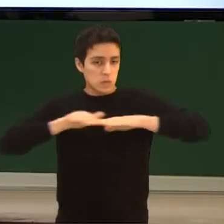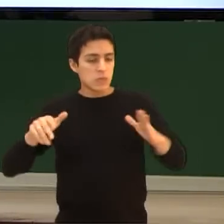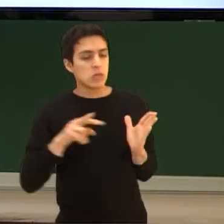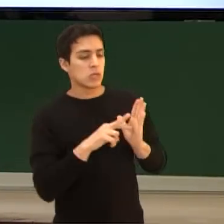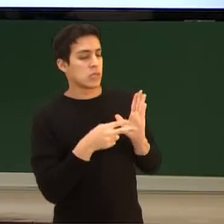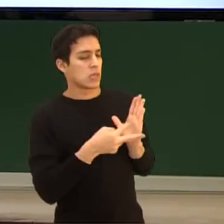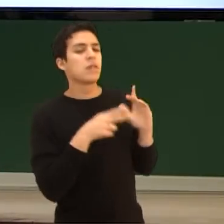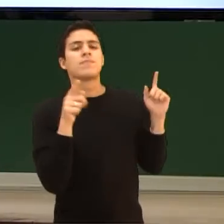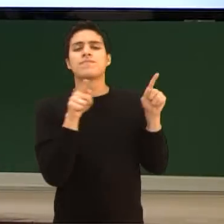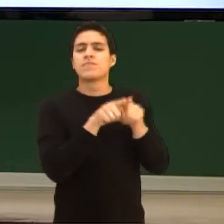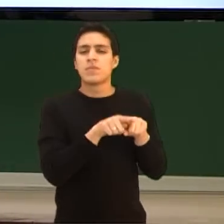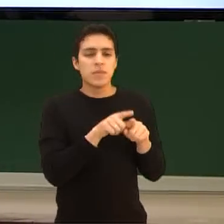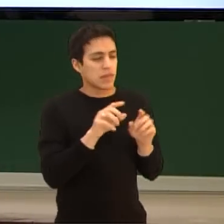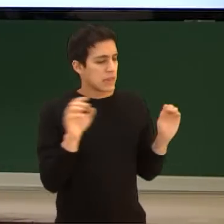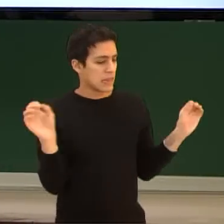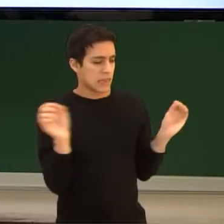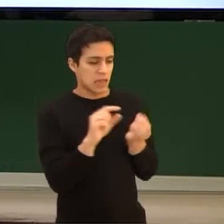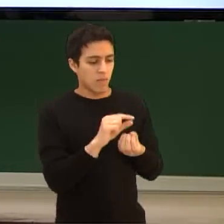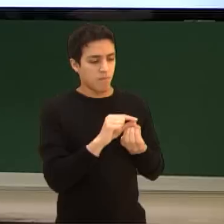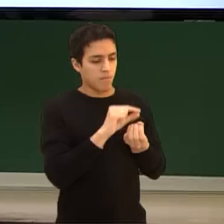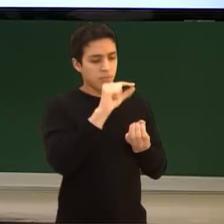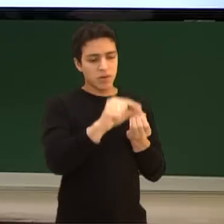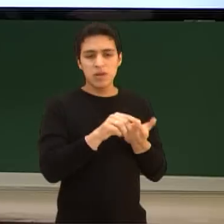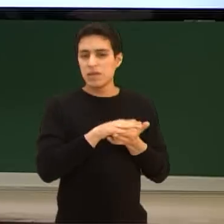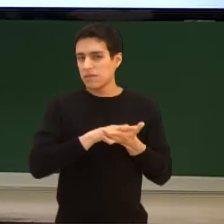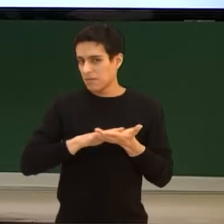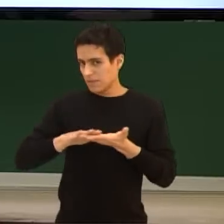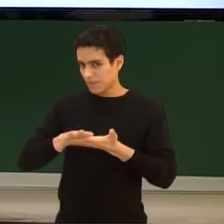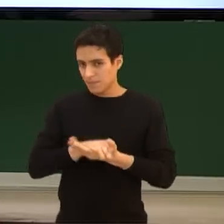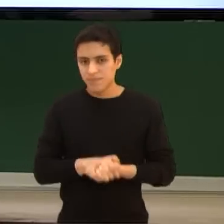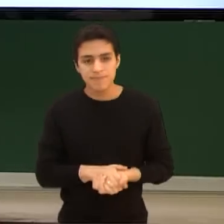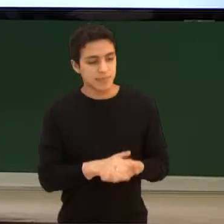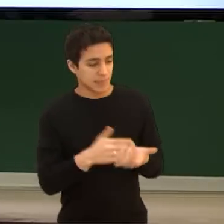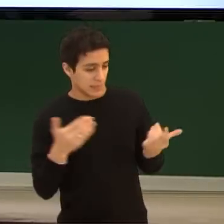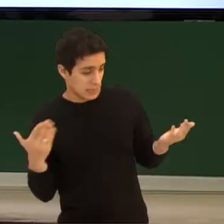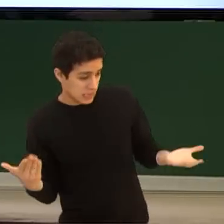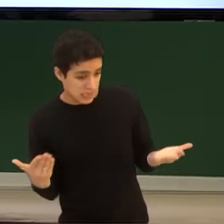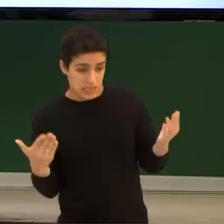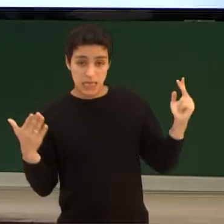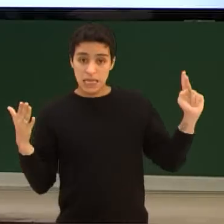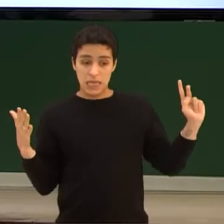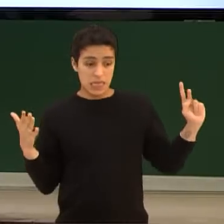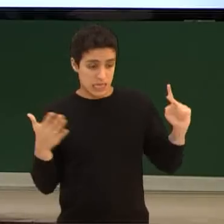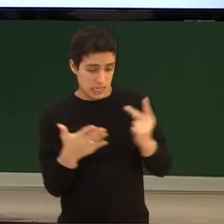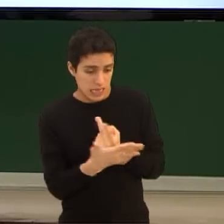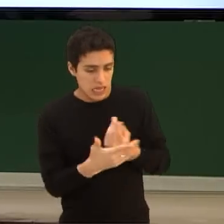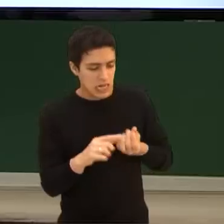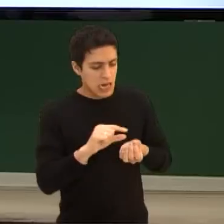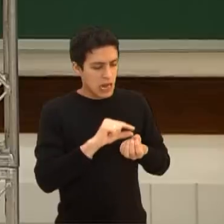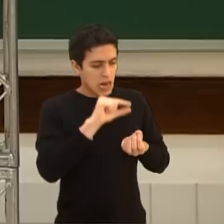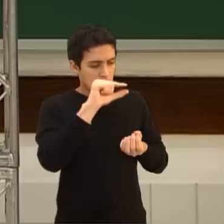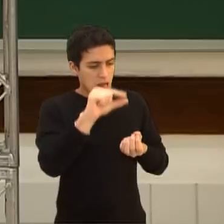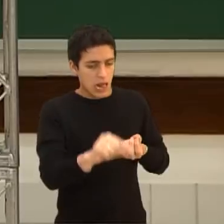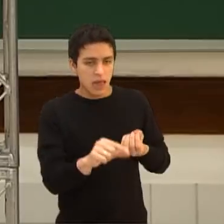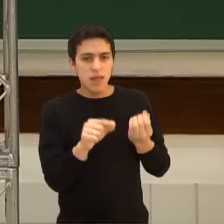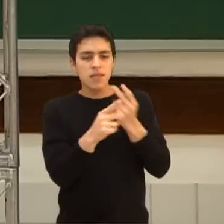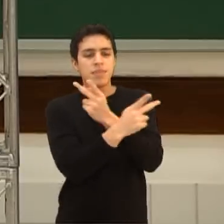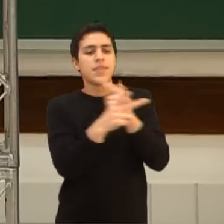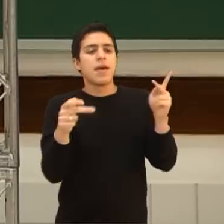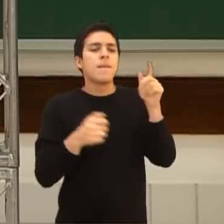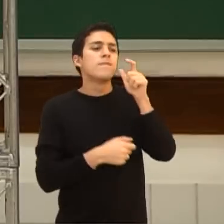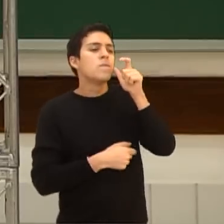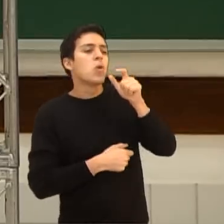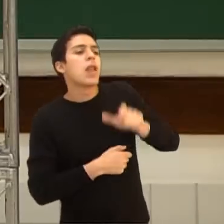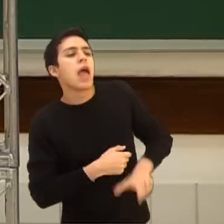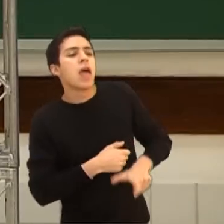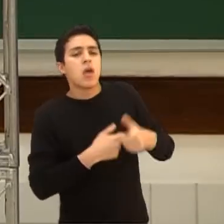significa que ela também não irá mais ovular, certo? Então, este fenômeno de ovulação nas mulheres,